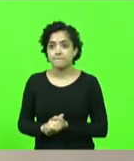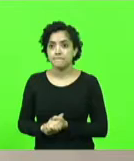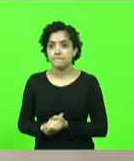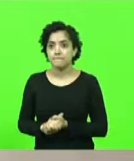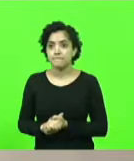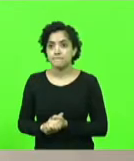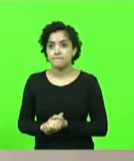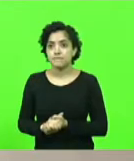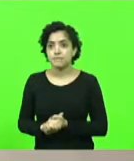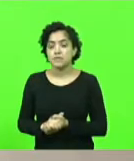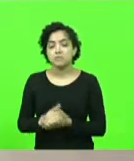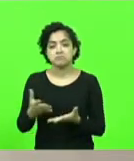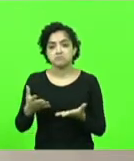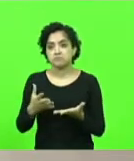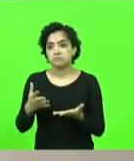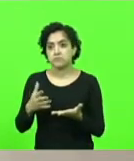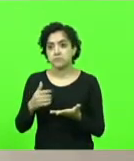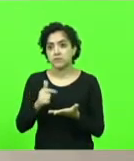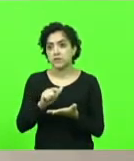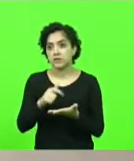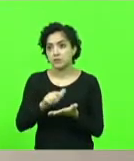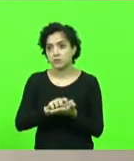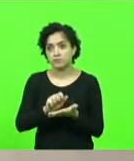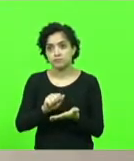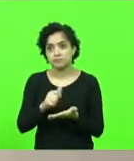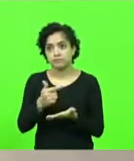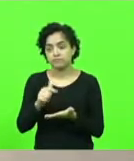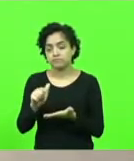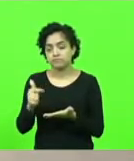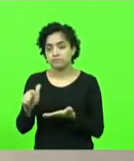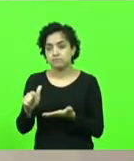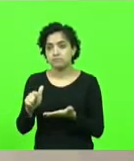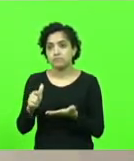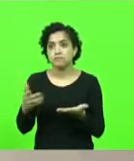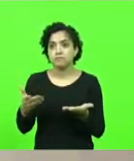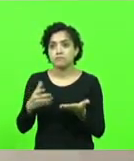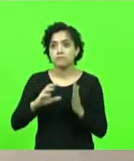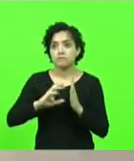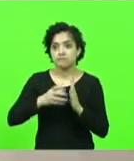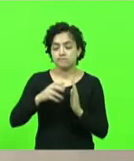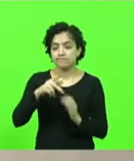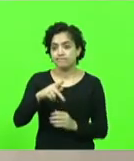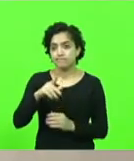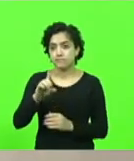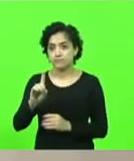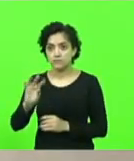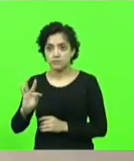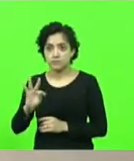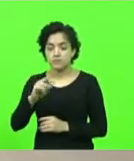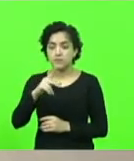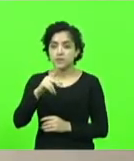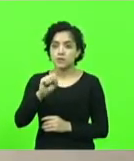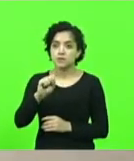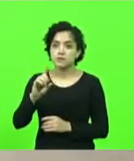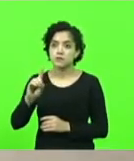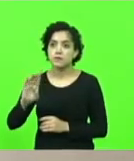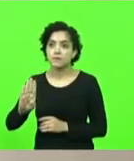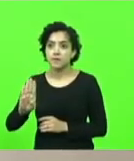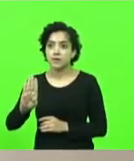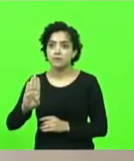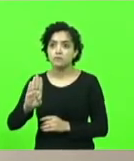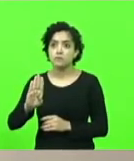em não havendo oradores inscritos o horário do bloco PDT PSDB republicanos